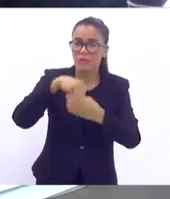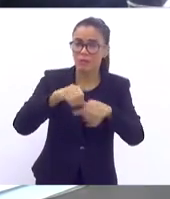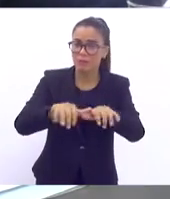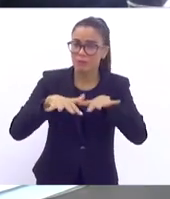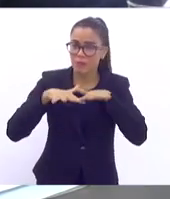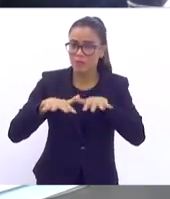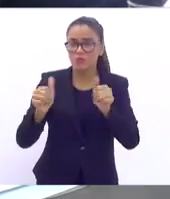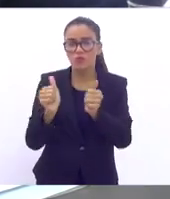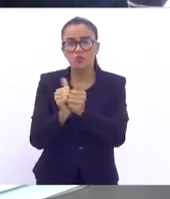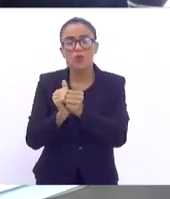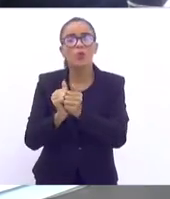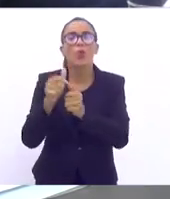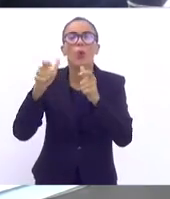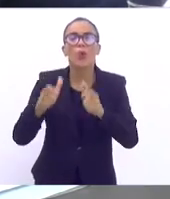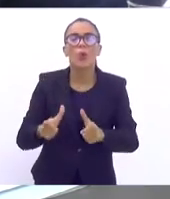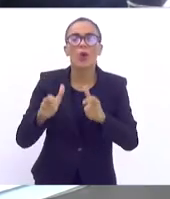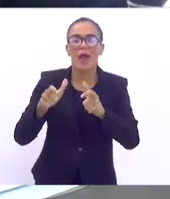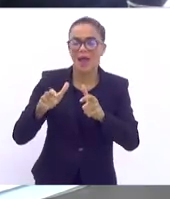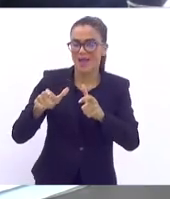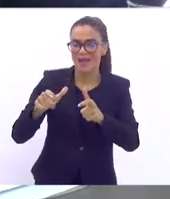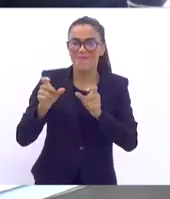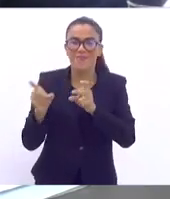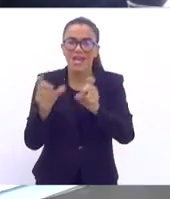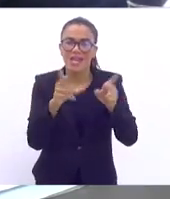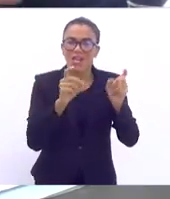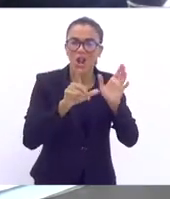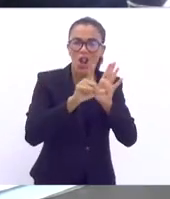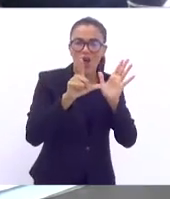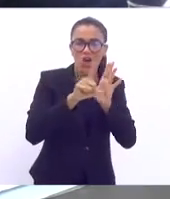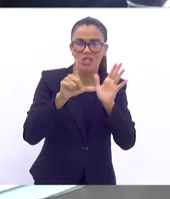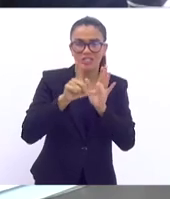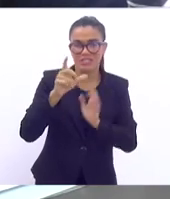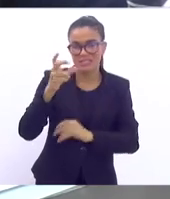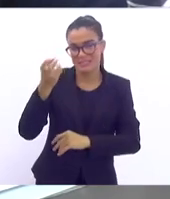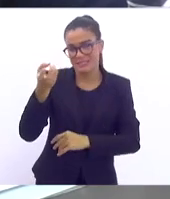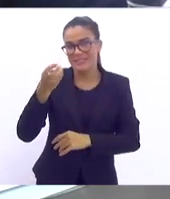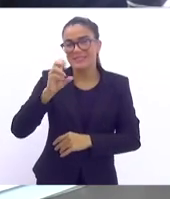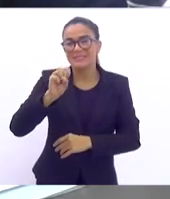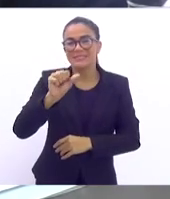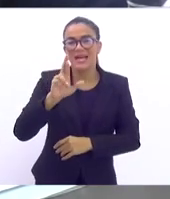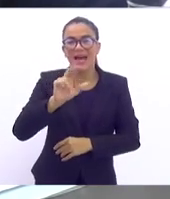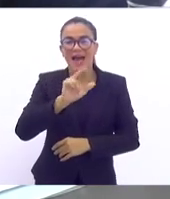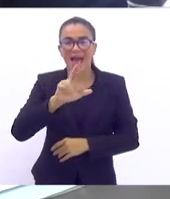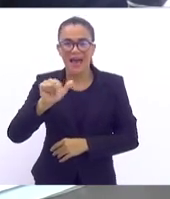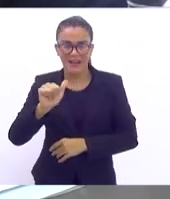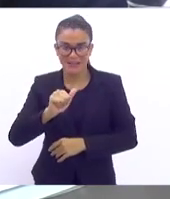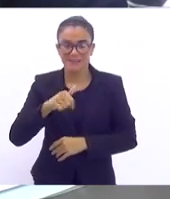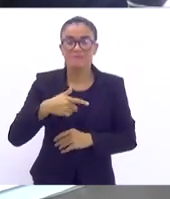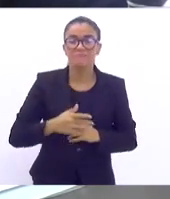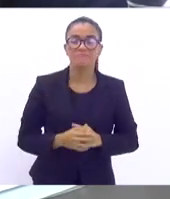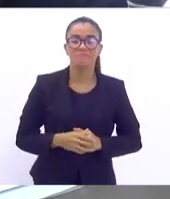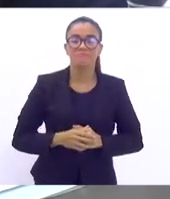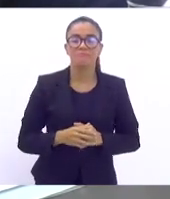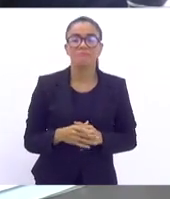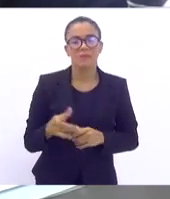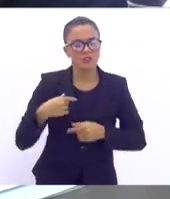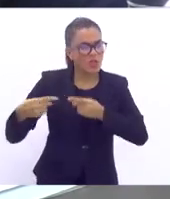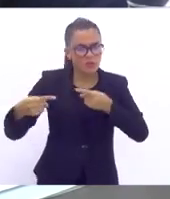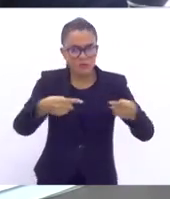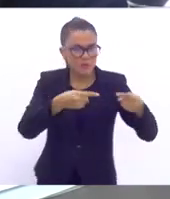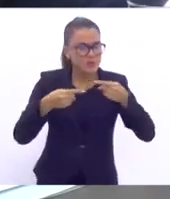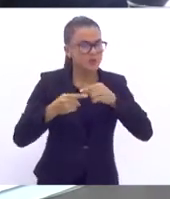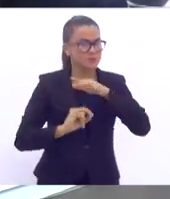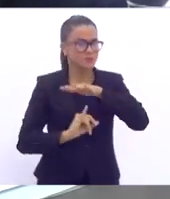Comerciantes da região do Saara da zona franca do centro então são produtivas não é a melhor dúvida quanto a isso mas só trazendo esse esse debate institucional